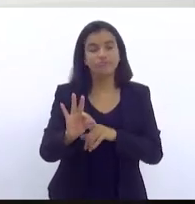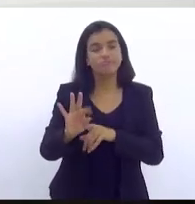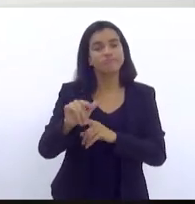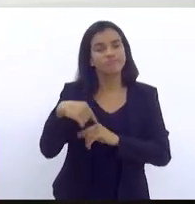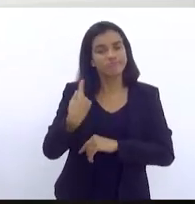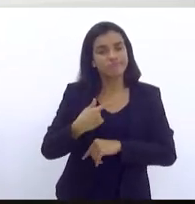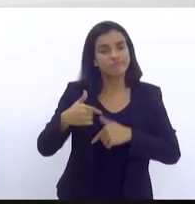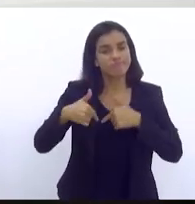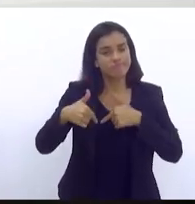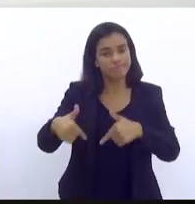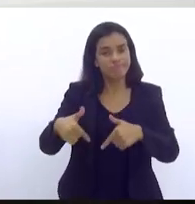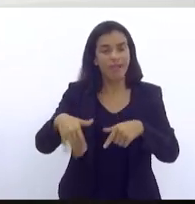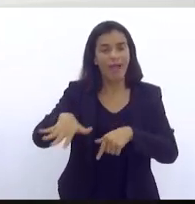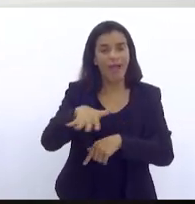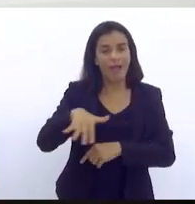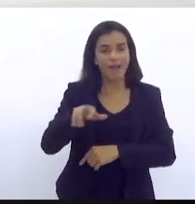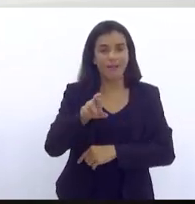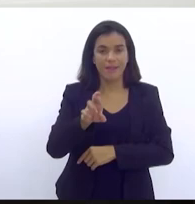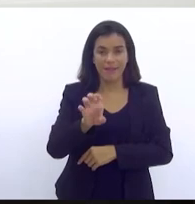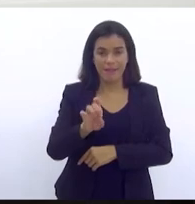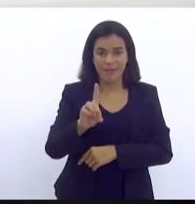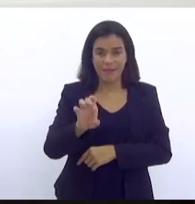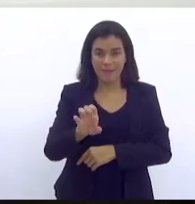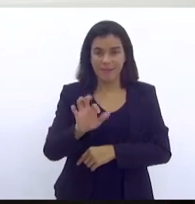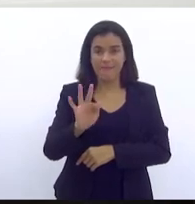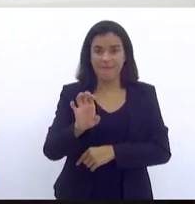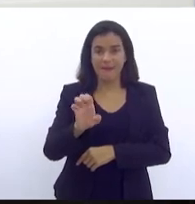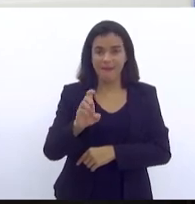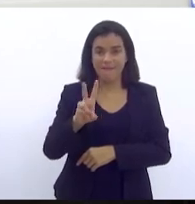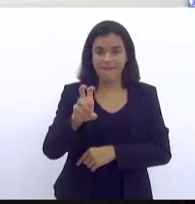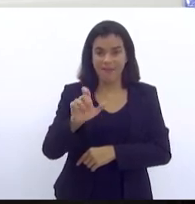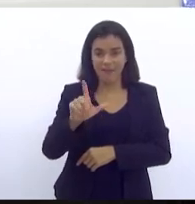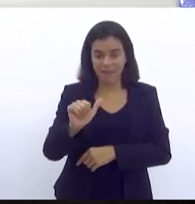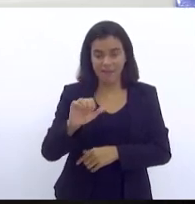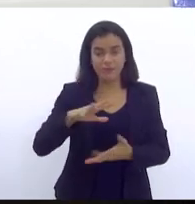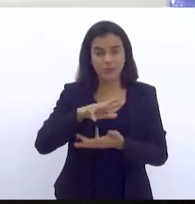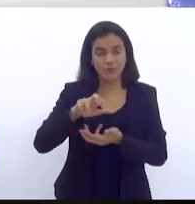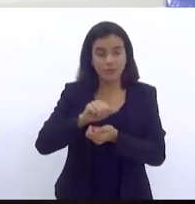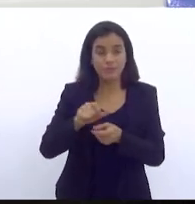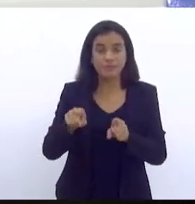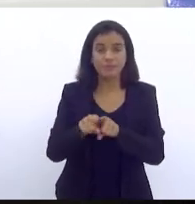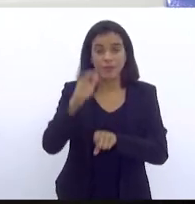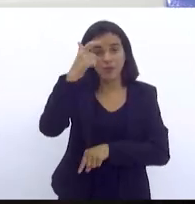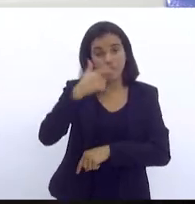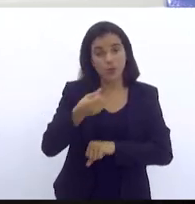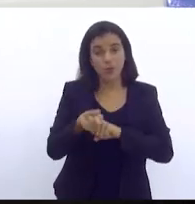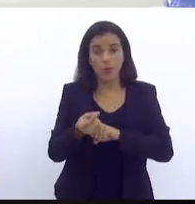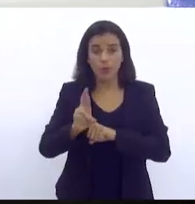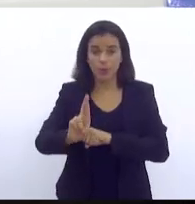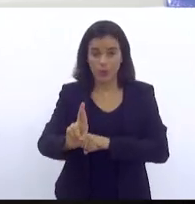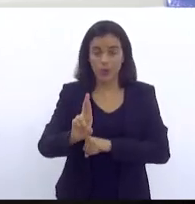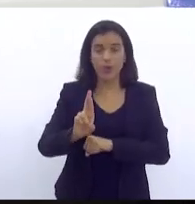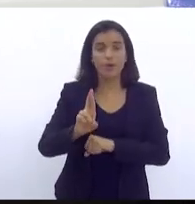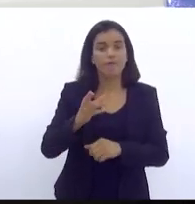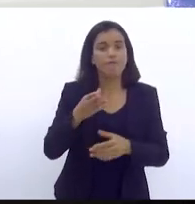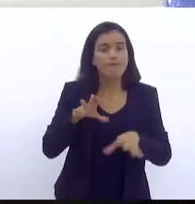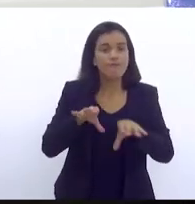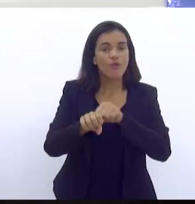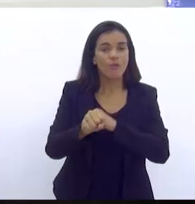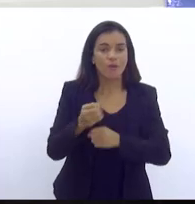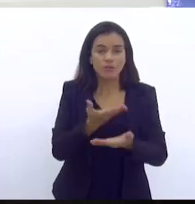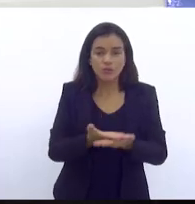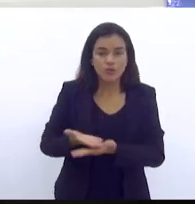equipe da rede favela sustentável Eu sou Doutora em planejamento Urbano e formada em estudos amb